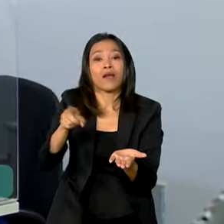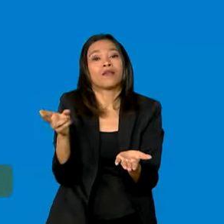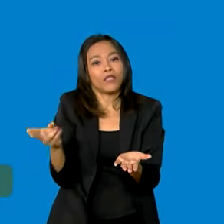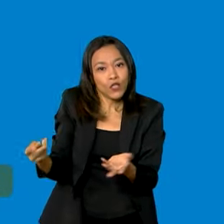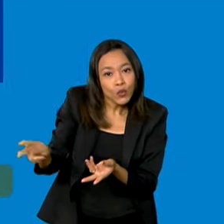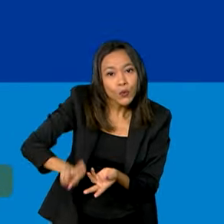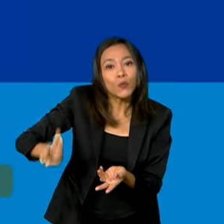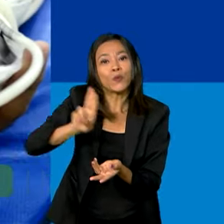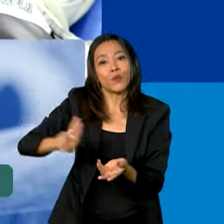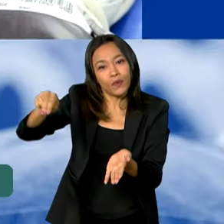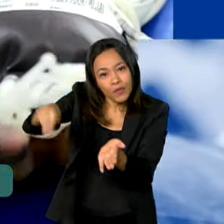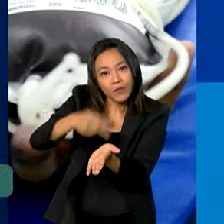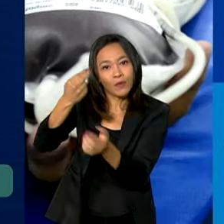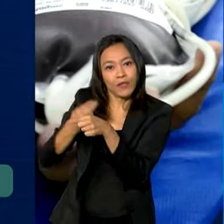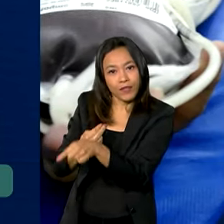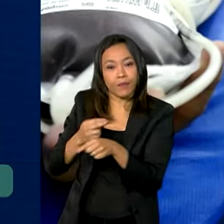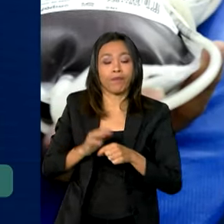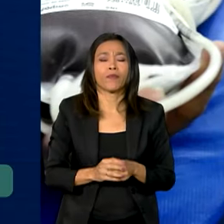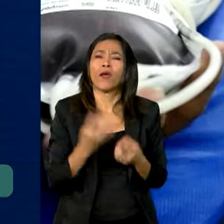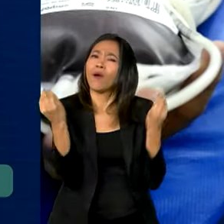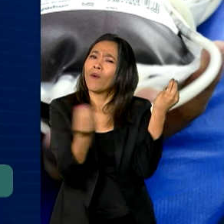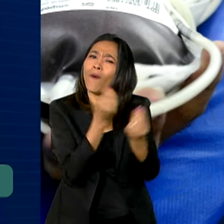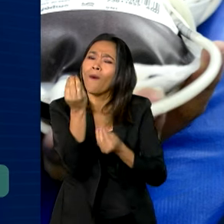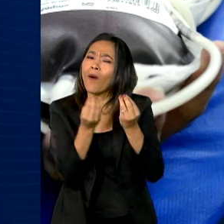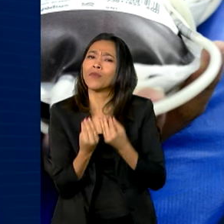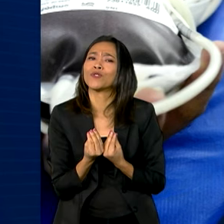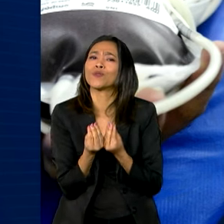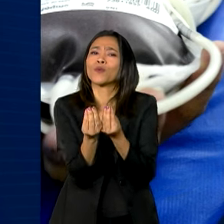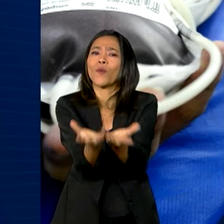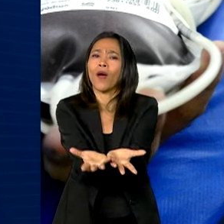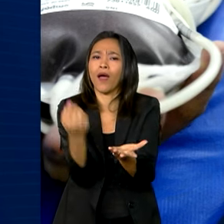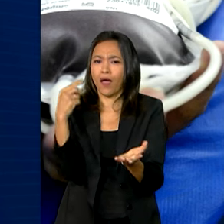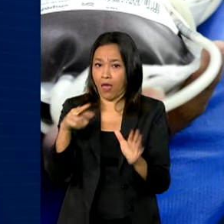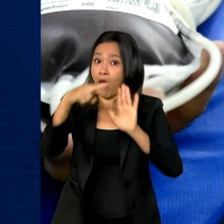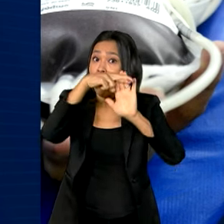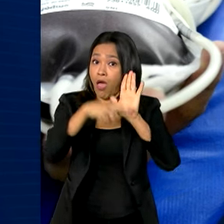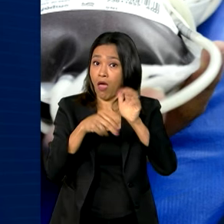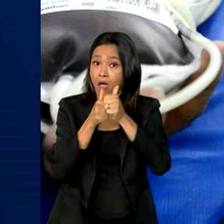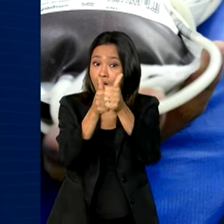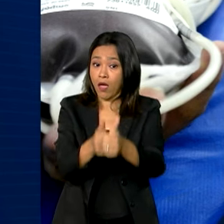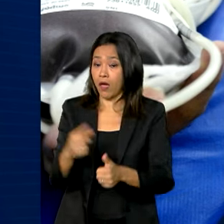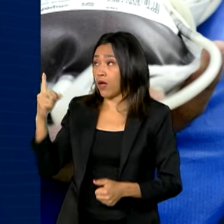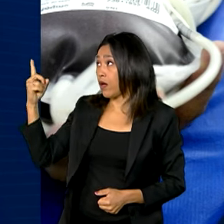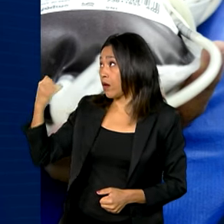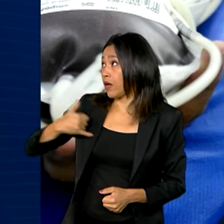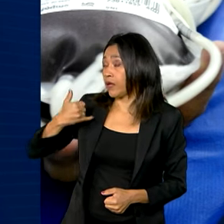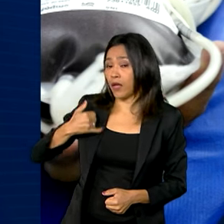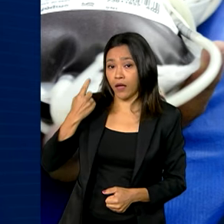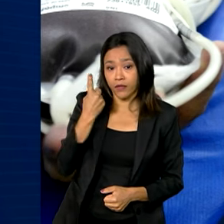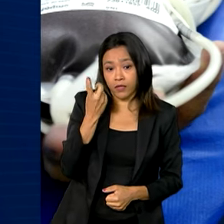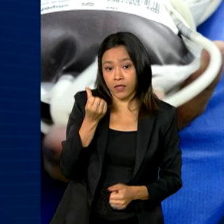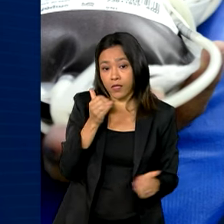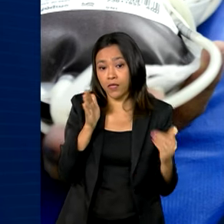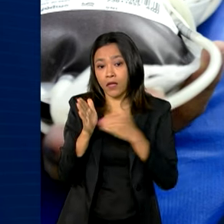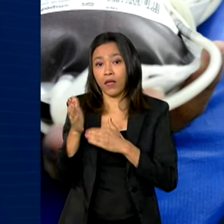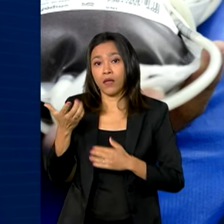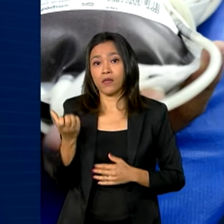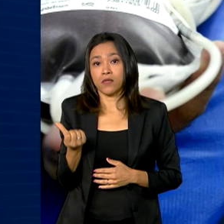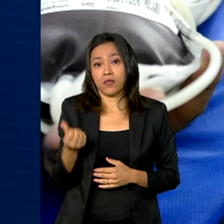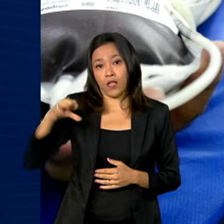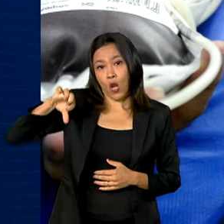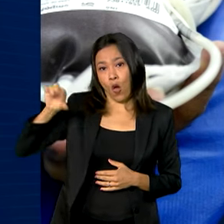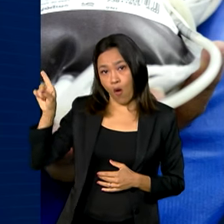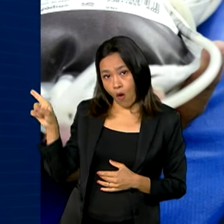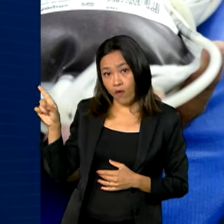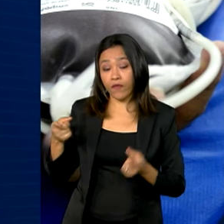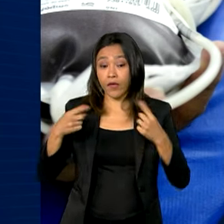de urgência. Para doar sangue, é preciso atender a alguns critérios, como ter entre 17 16 e 69 anos, sendo